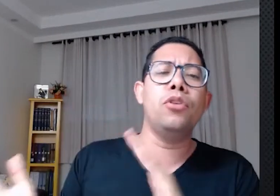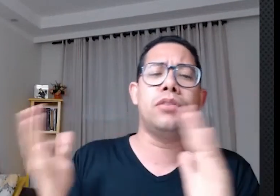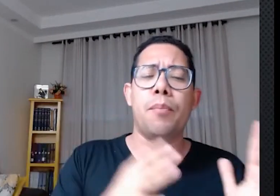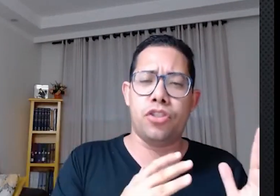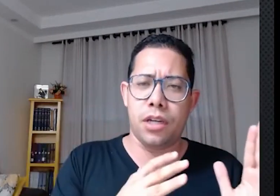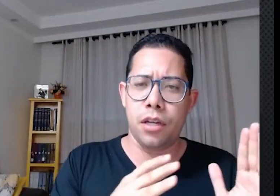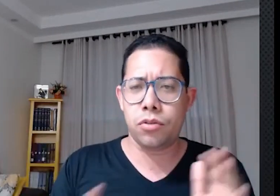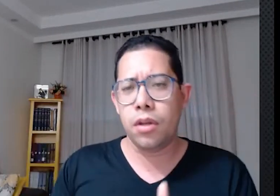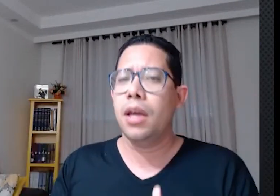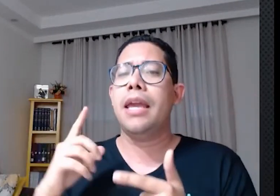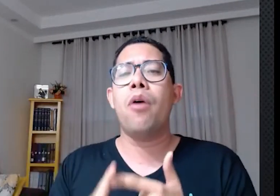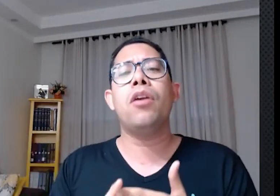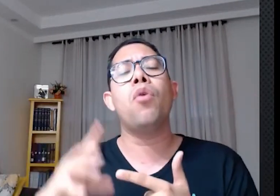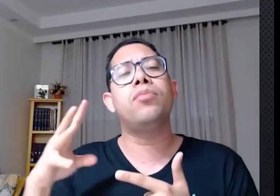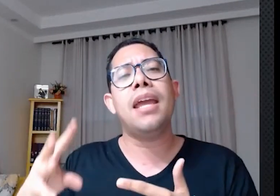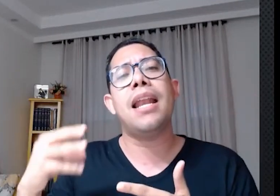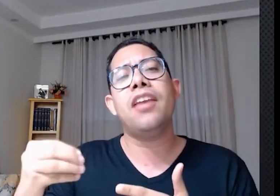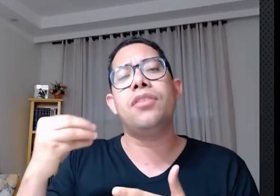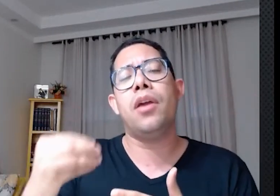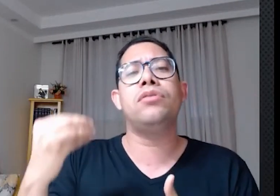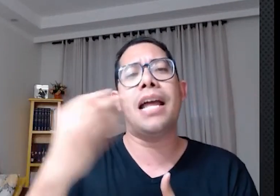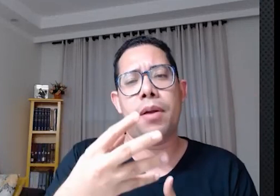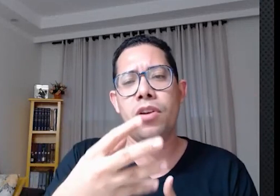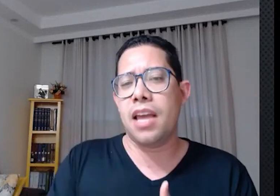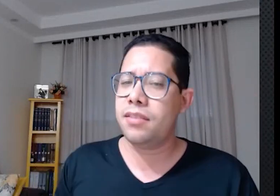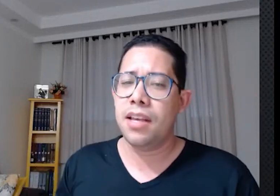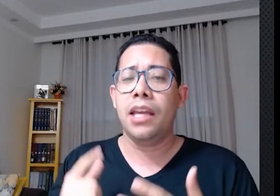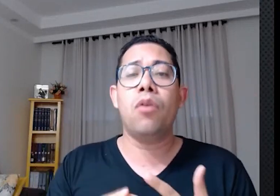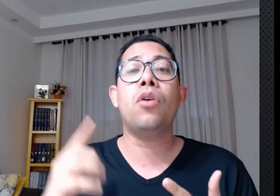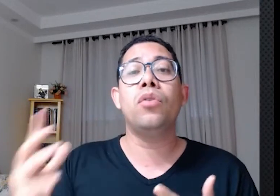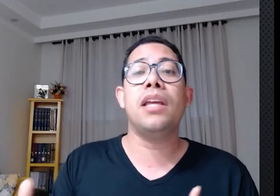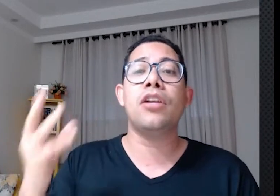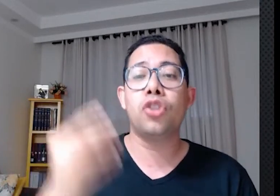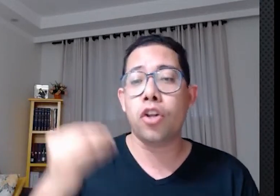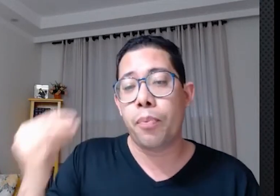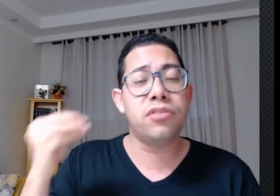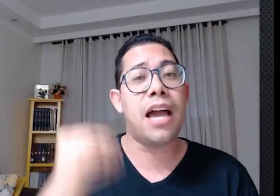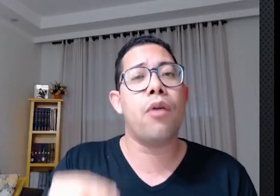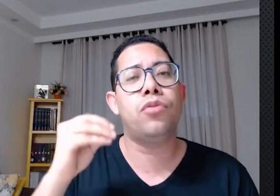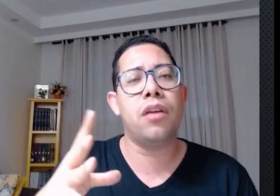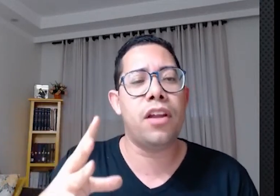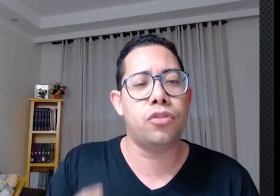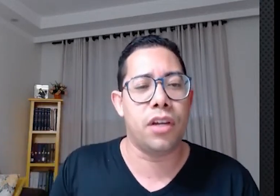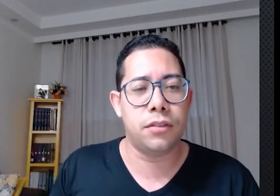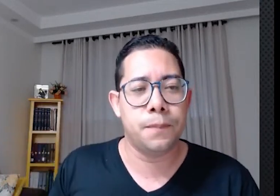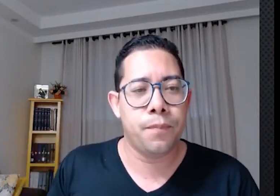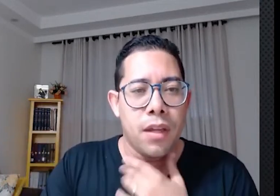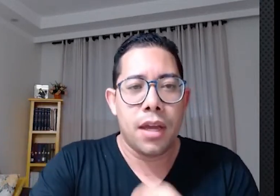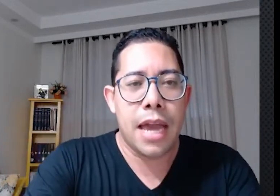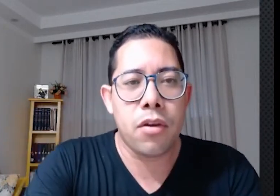escrito há muito tempo antes de Cristo, que é algo que contém a lei de Deus dada para Moisés, que é algo que contém a história do povo de Israel e suas